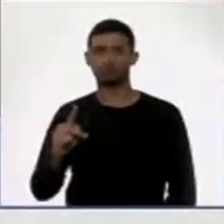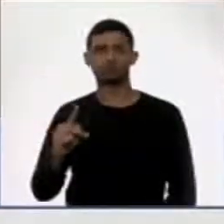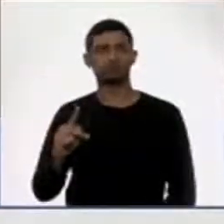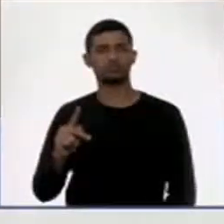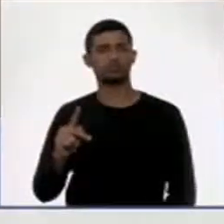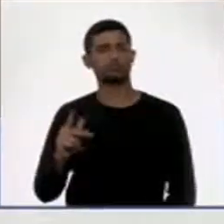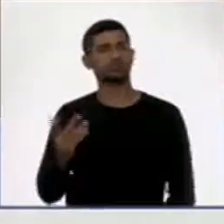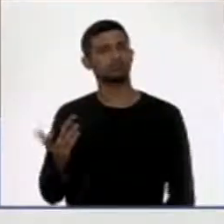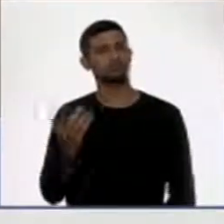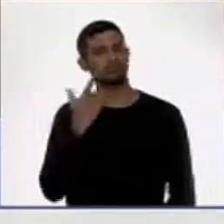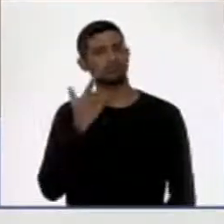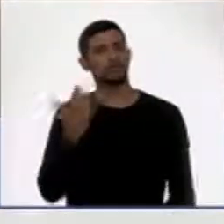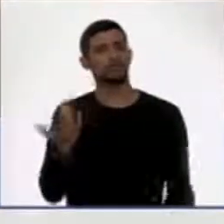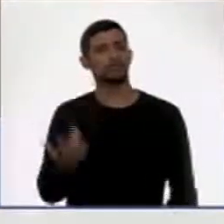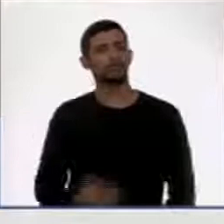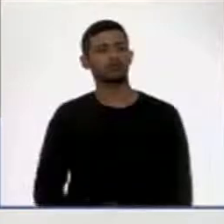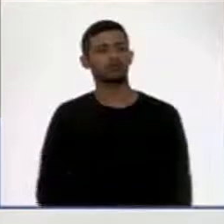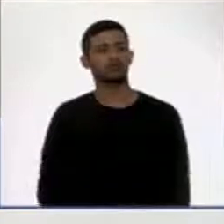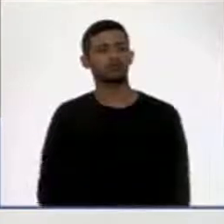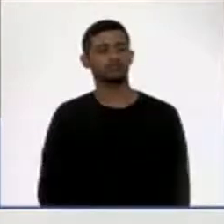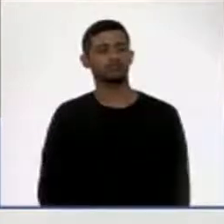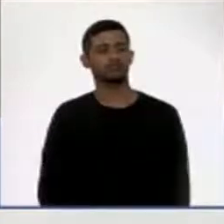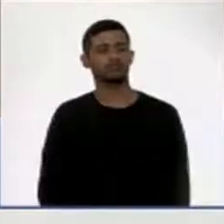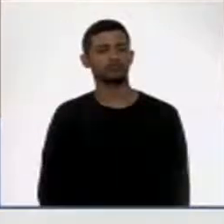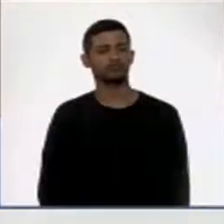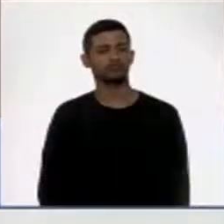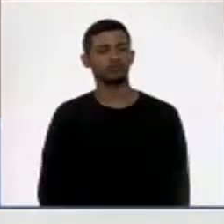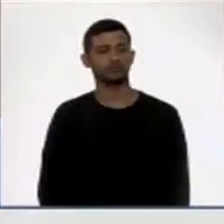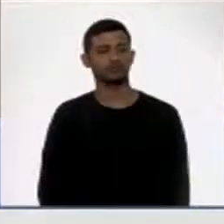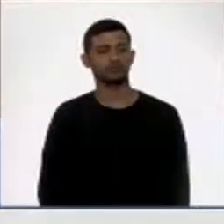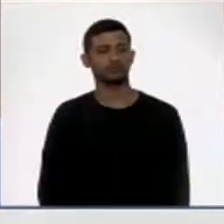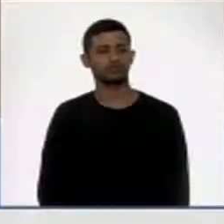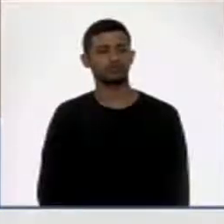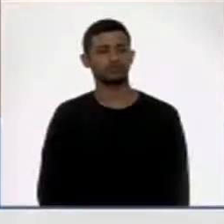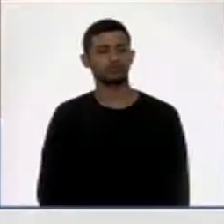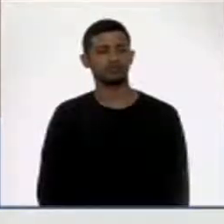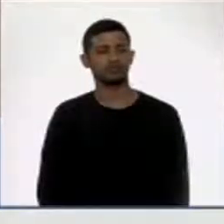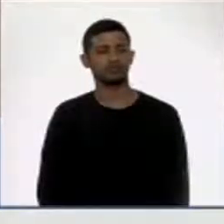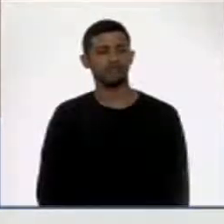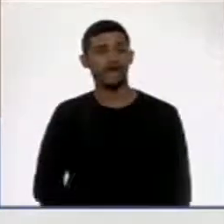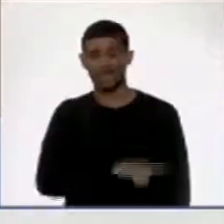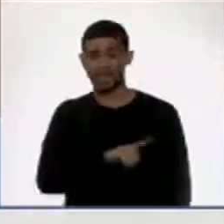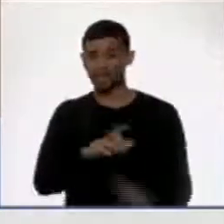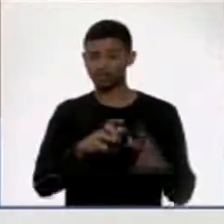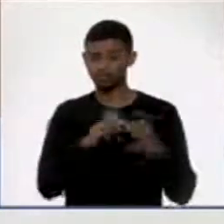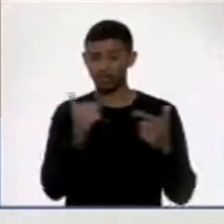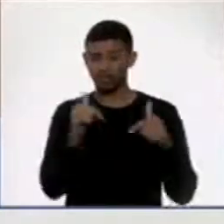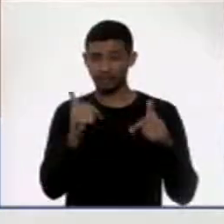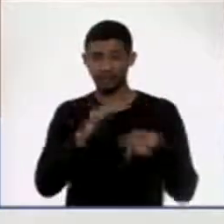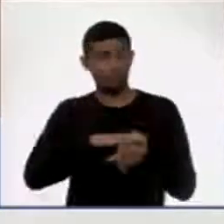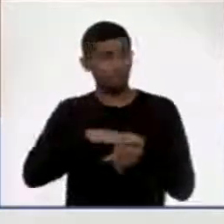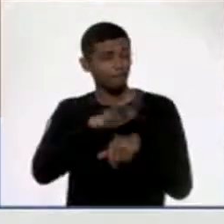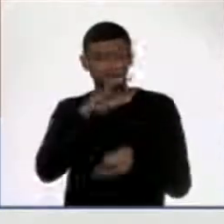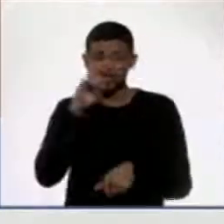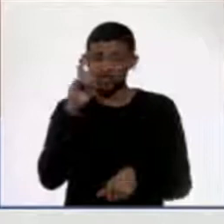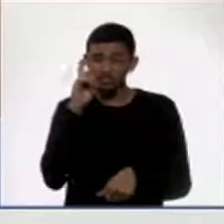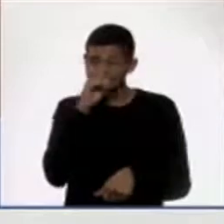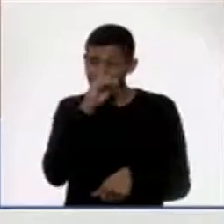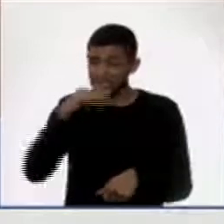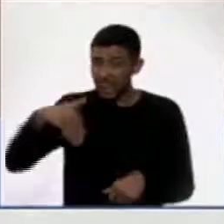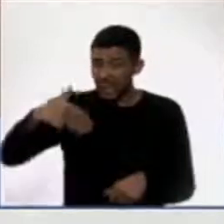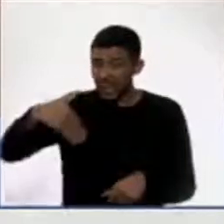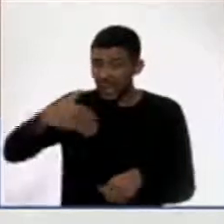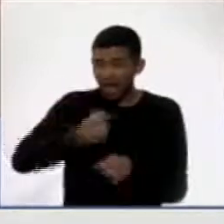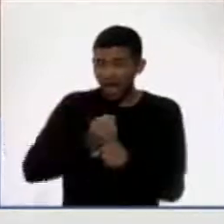integral. É fazer com que fique mais difícil para o trabalhador se aposentar. E